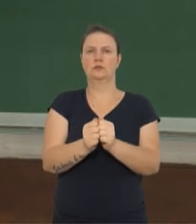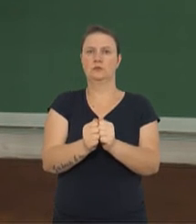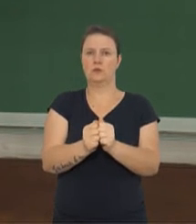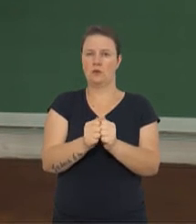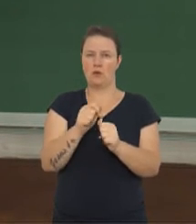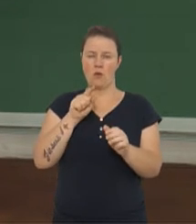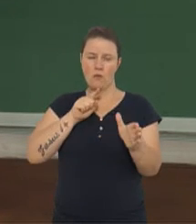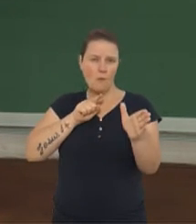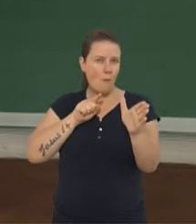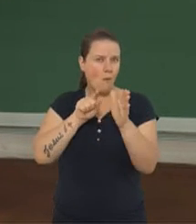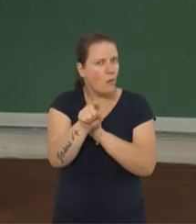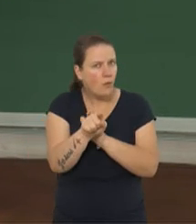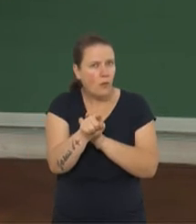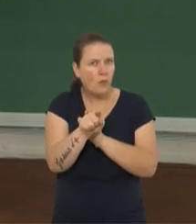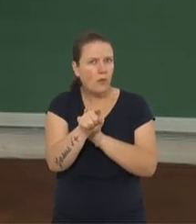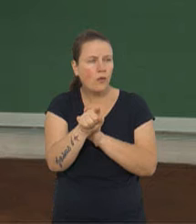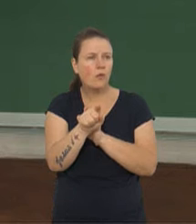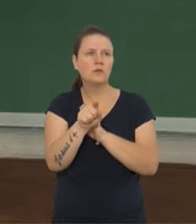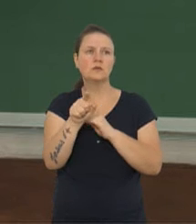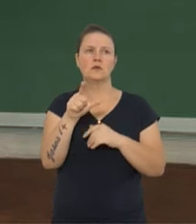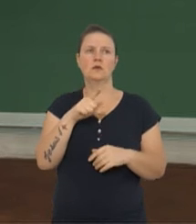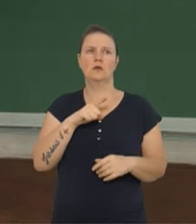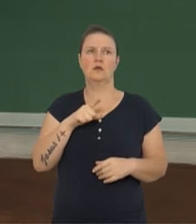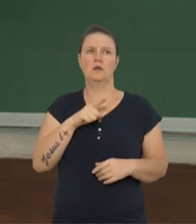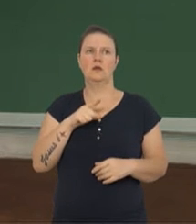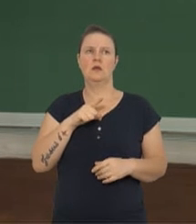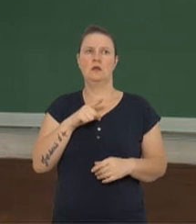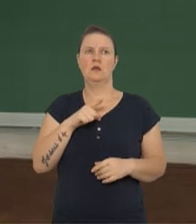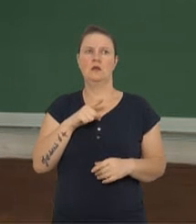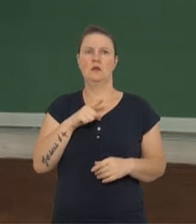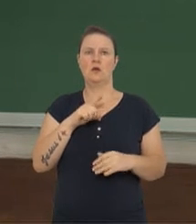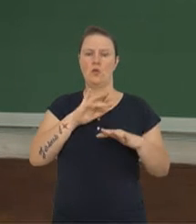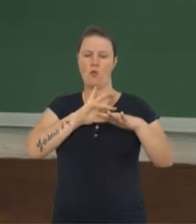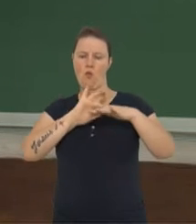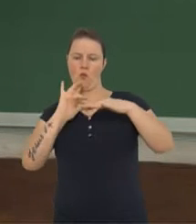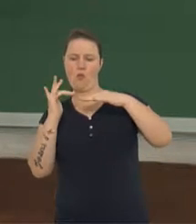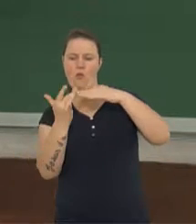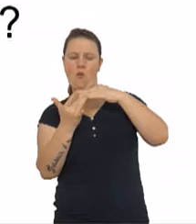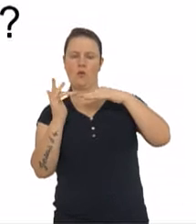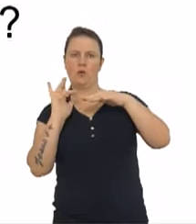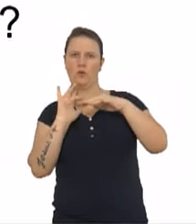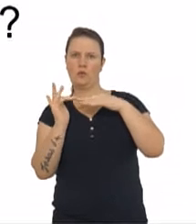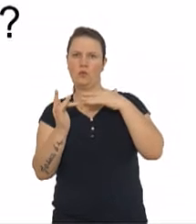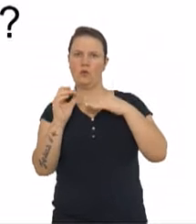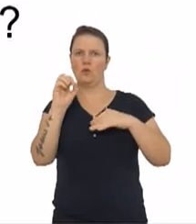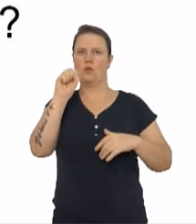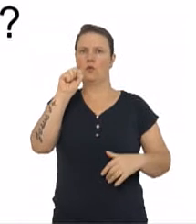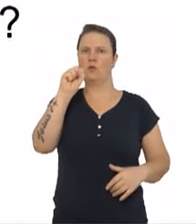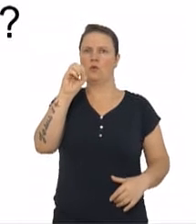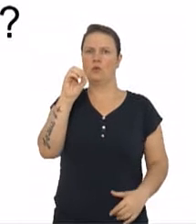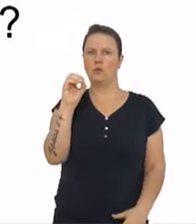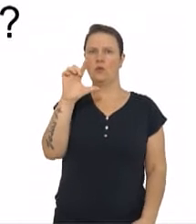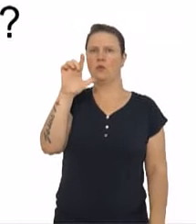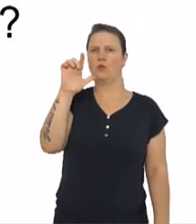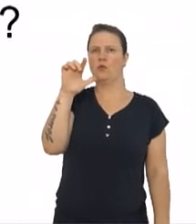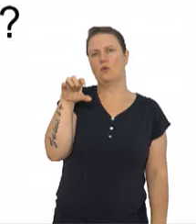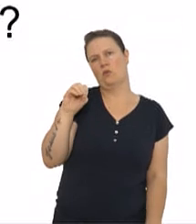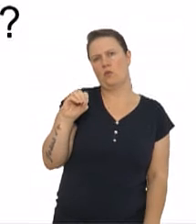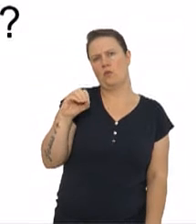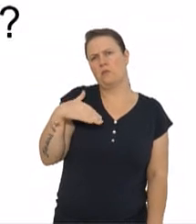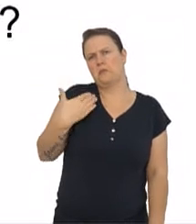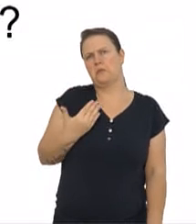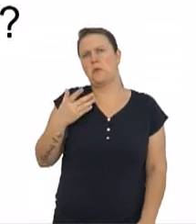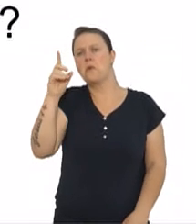só a pergunta que ele faz para a RAE, a Real Academia, que está numa rede social. Solo, quando lleva tilde? Quando é que essa